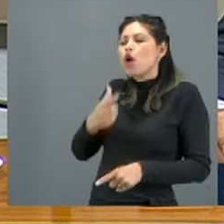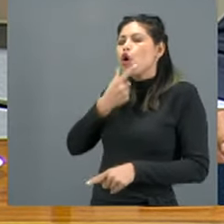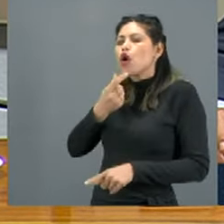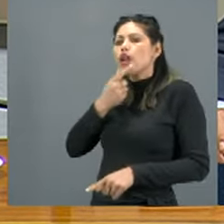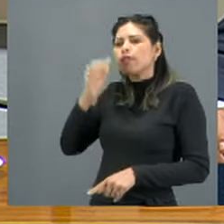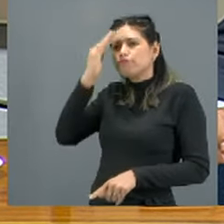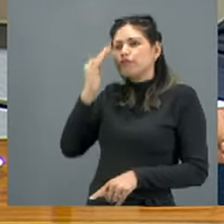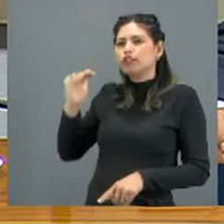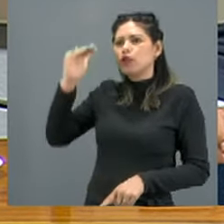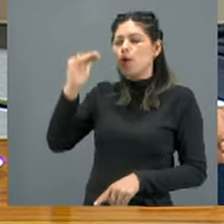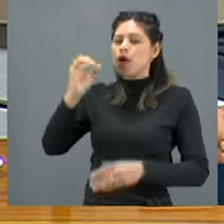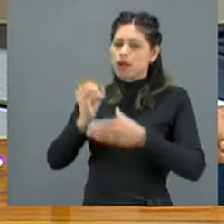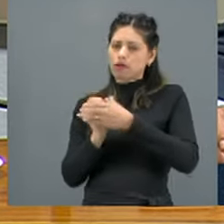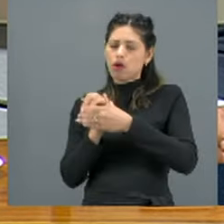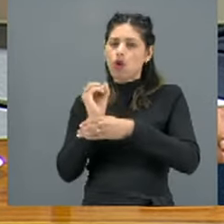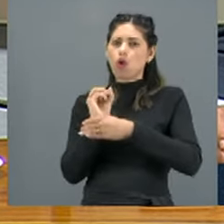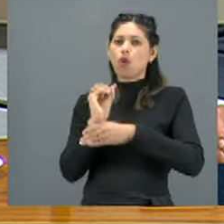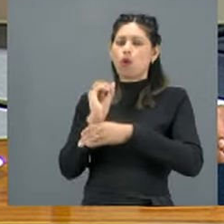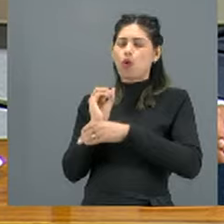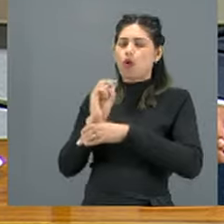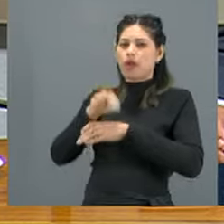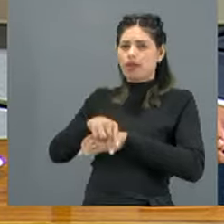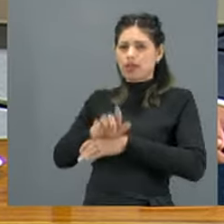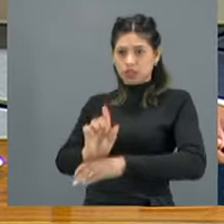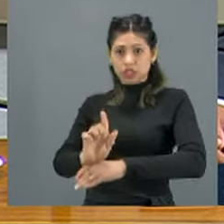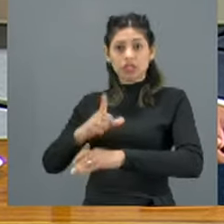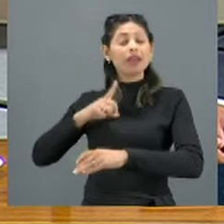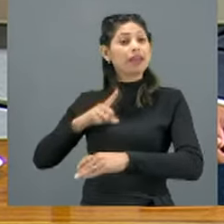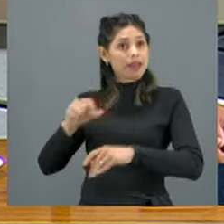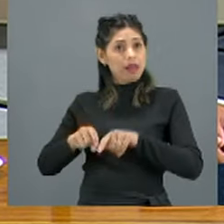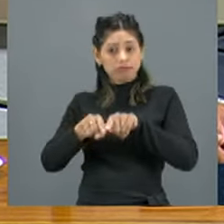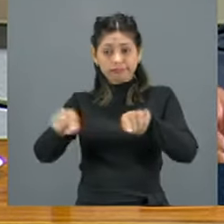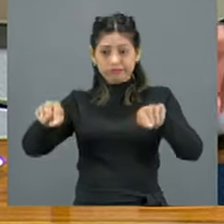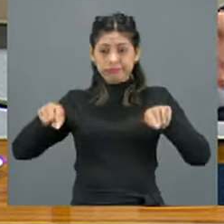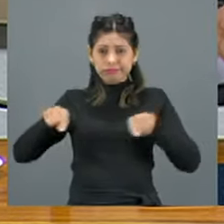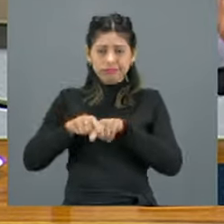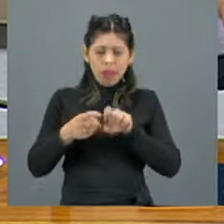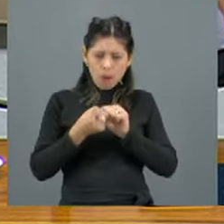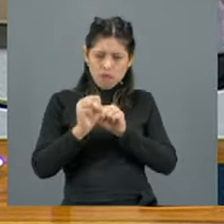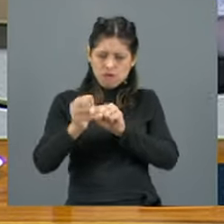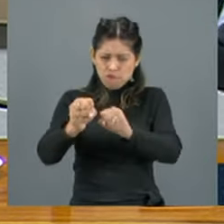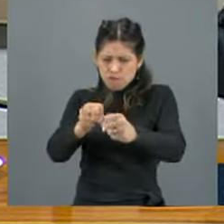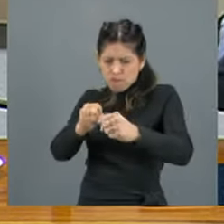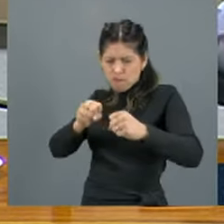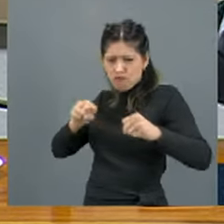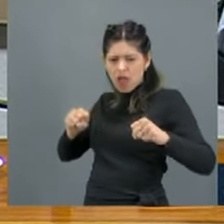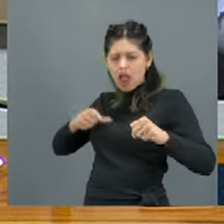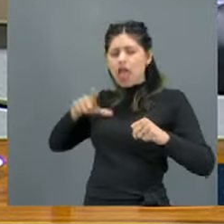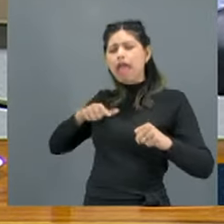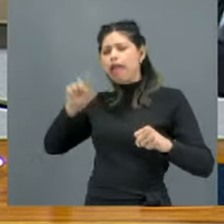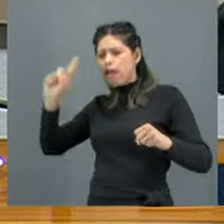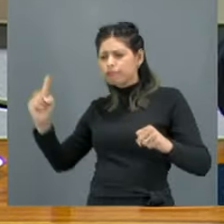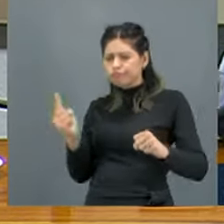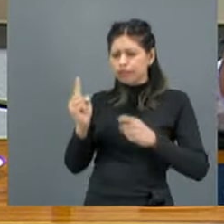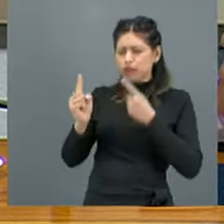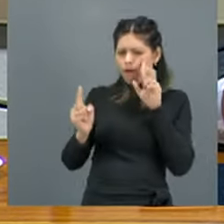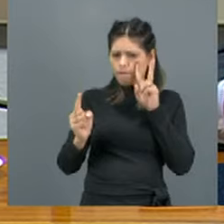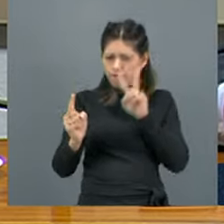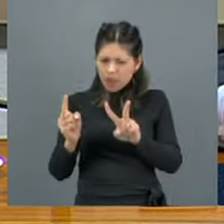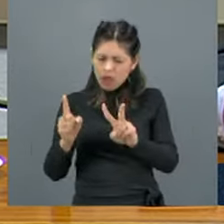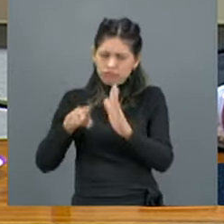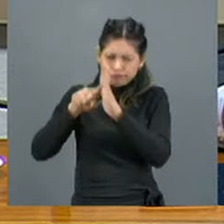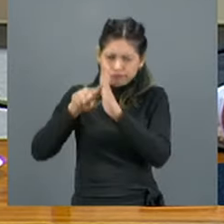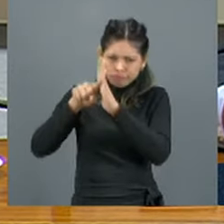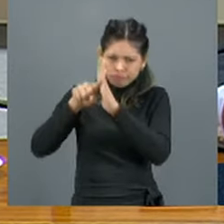que tutela aquela imensa área, onde ele faz um estudo que custou milhões